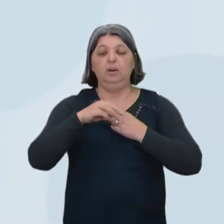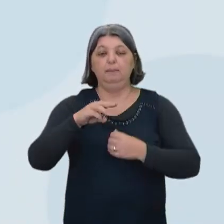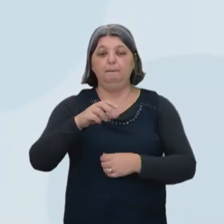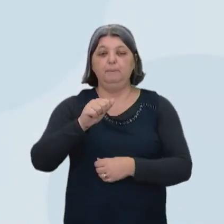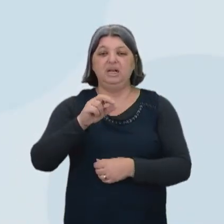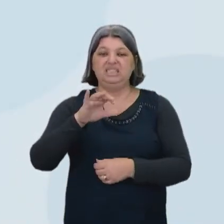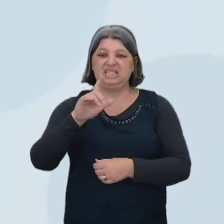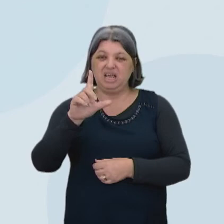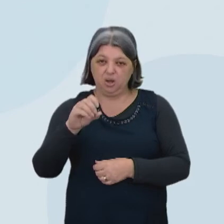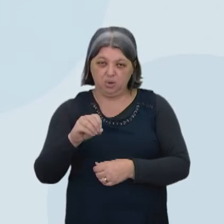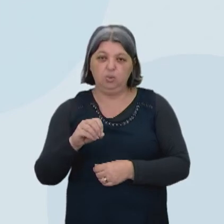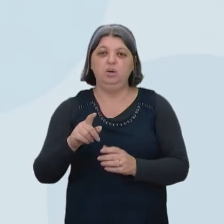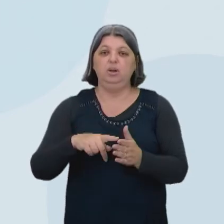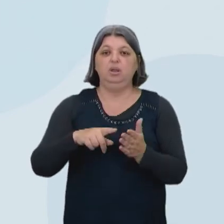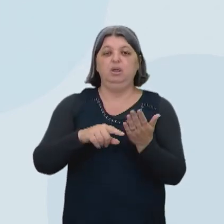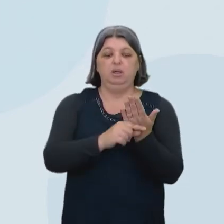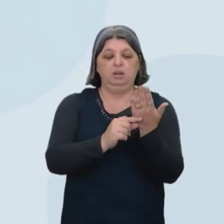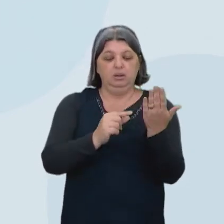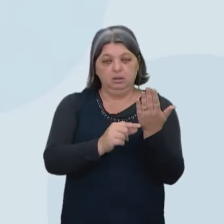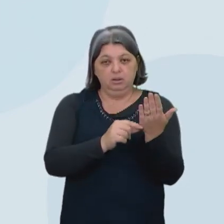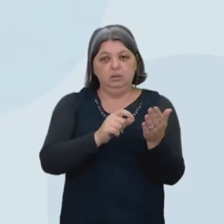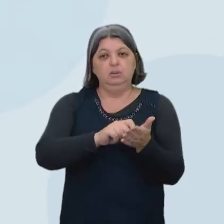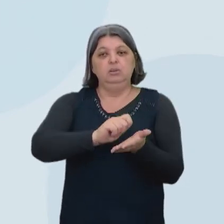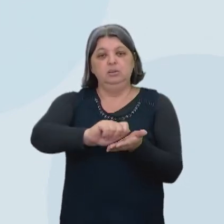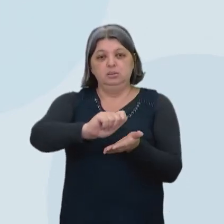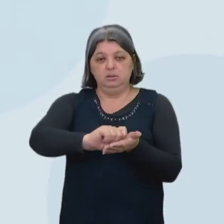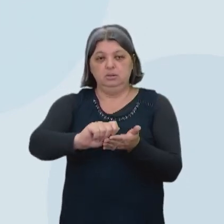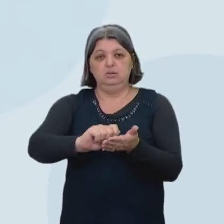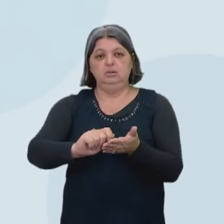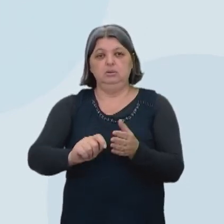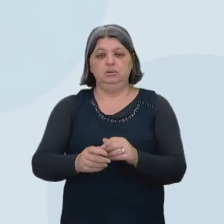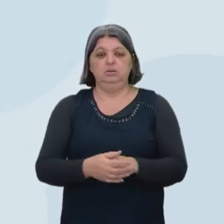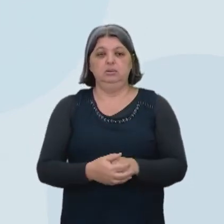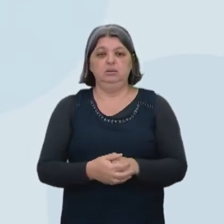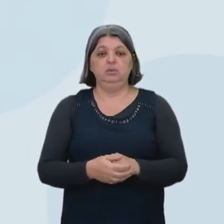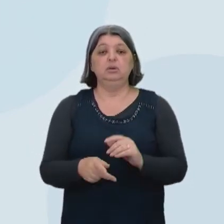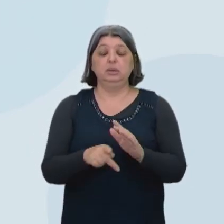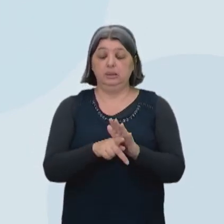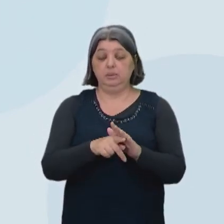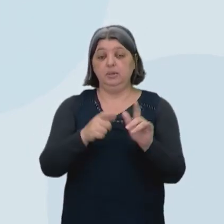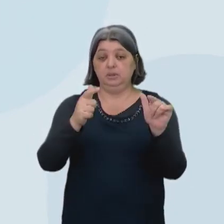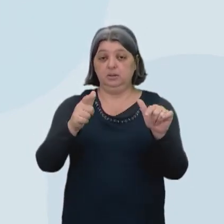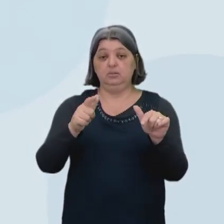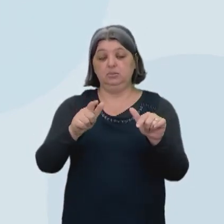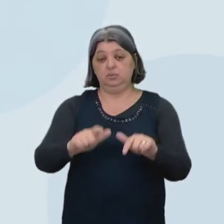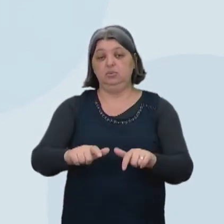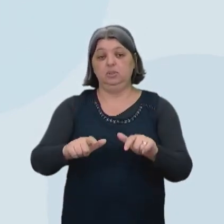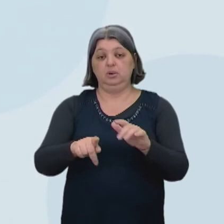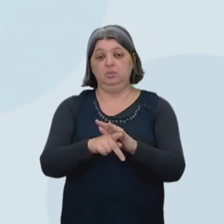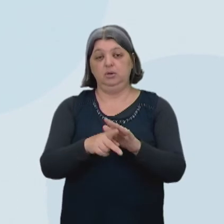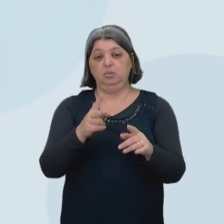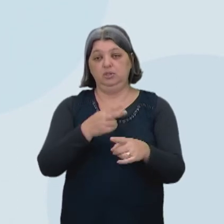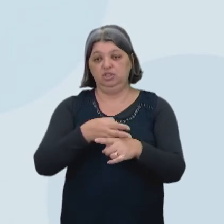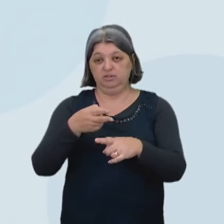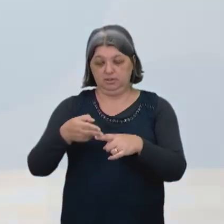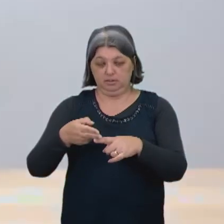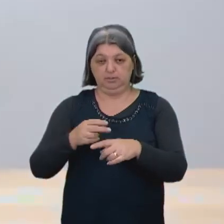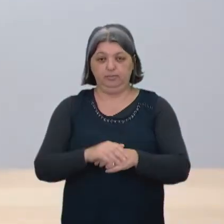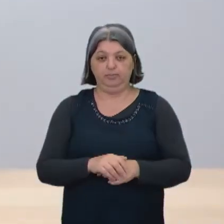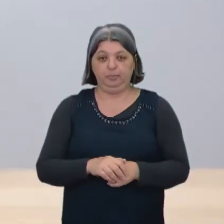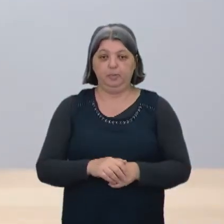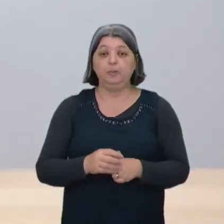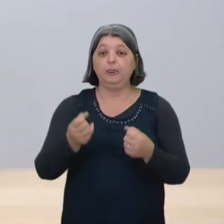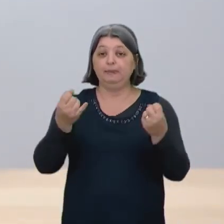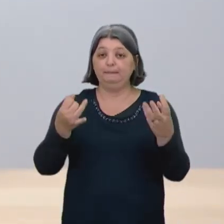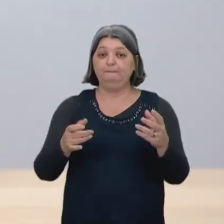editor, ele é escritor, ele é proprietário, sócio de uma editora também, né? E ele vai falar um pouquinho